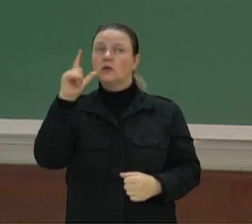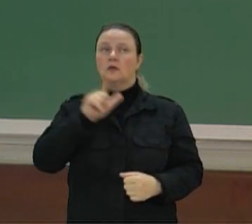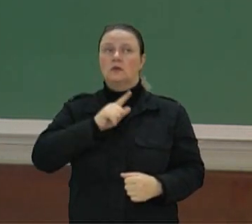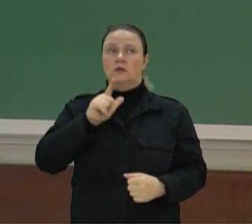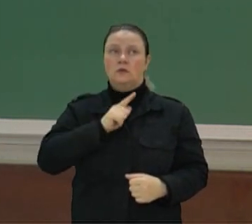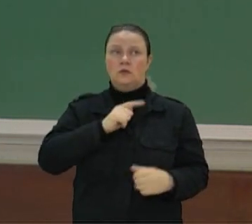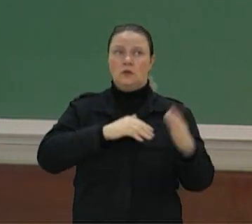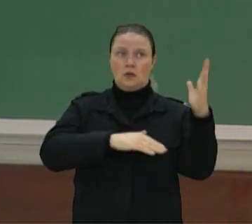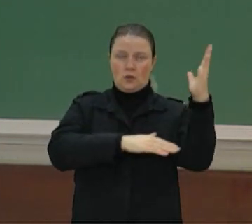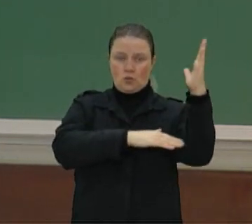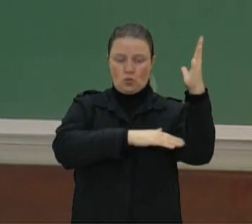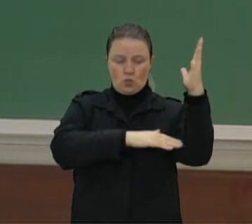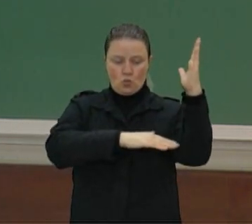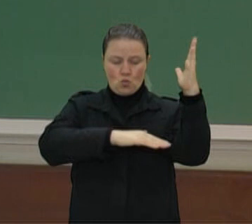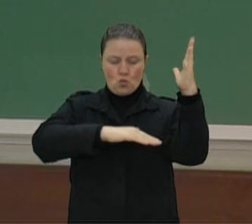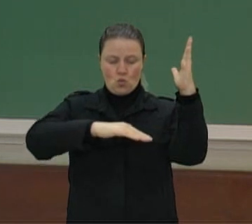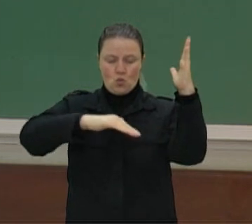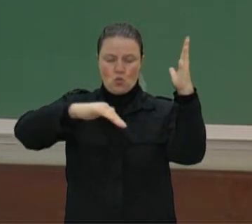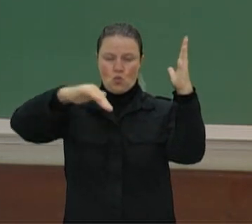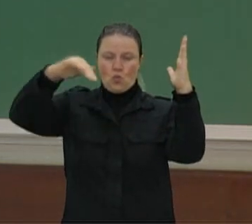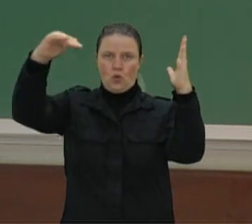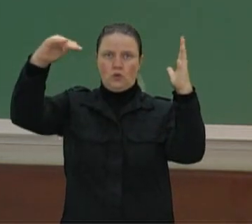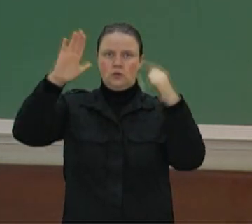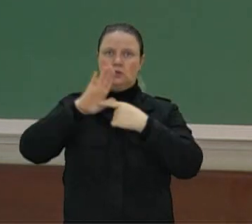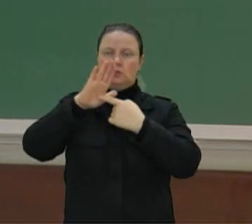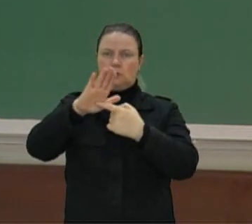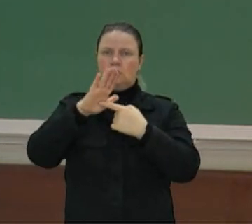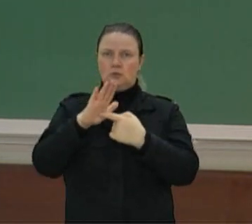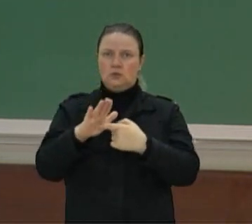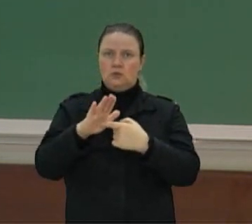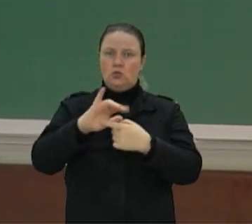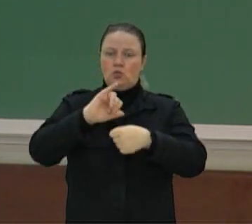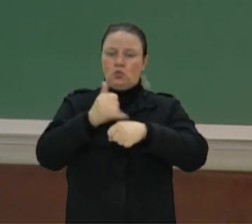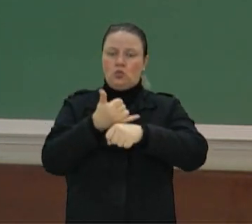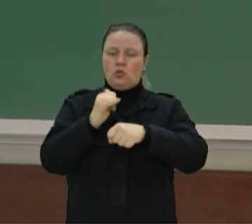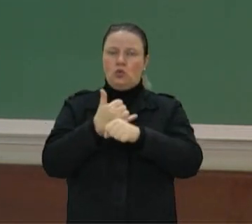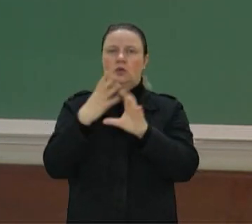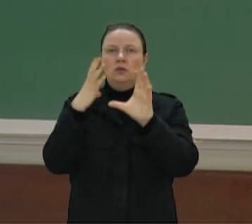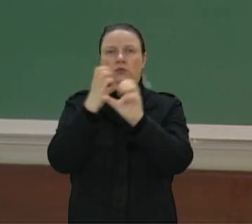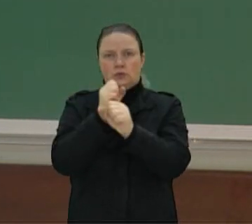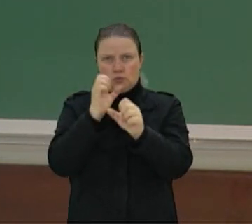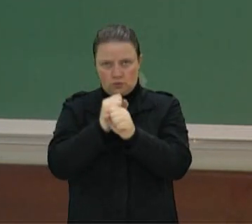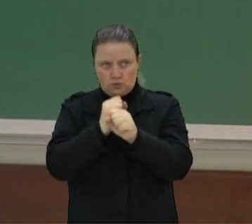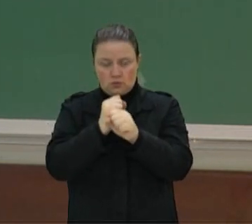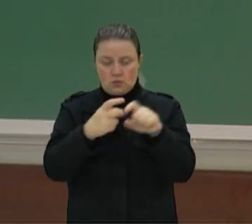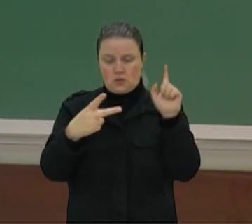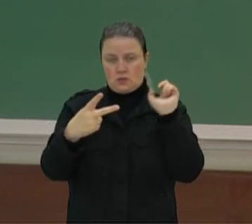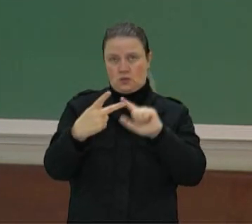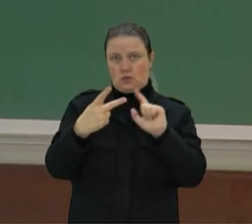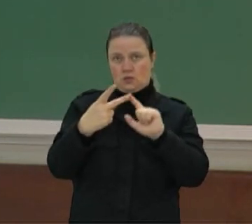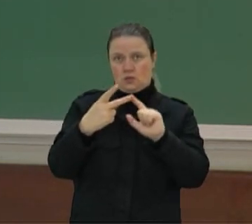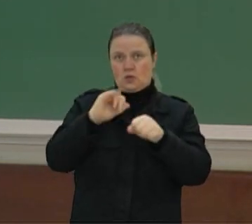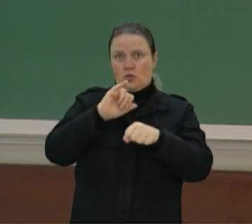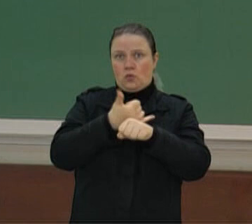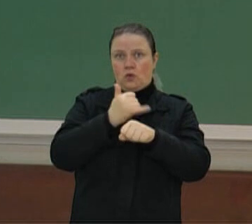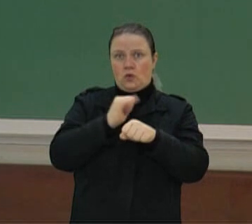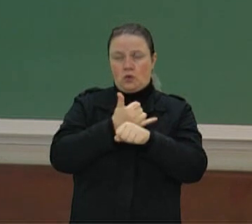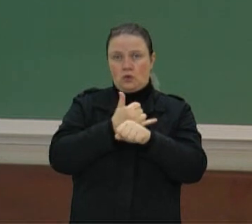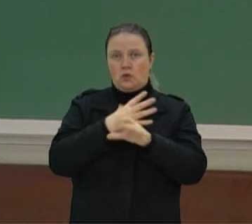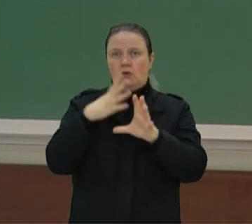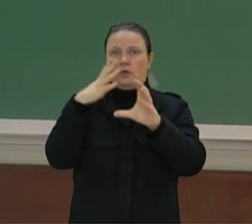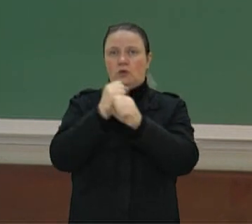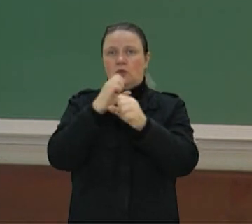a taxa de juros simples, representada por essa reta aqui, a taxa de juros composto, representado por